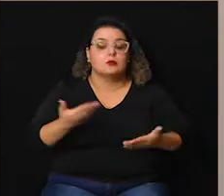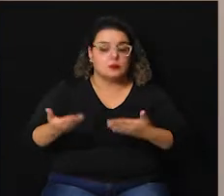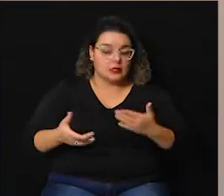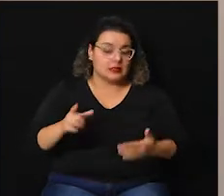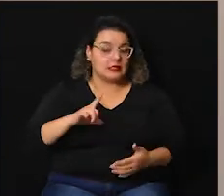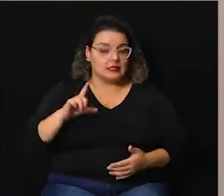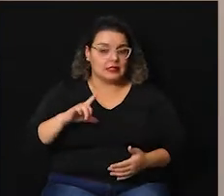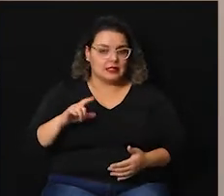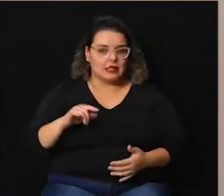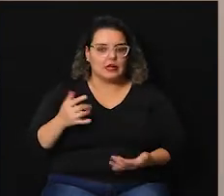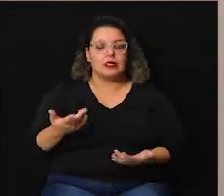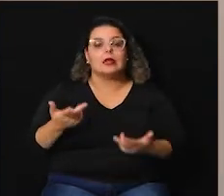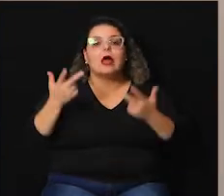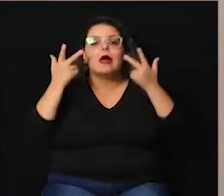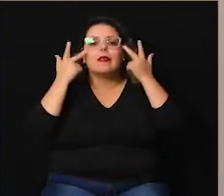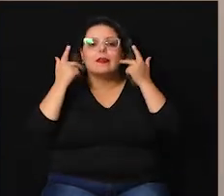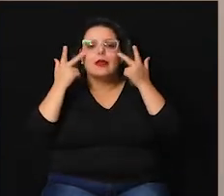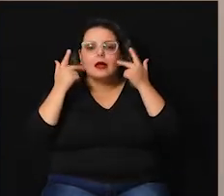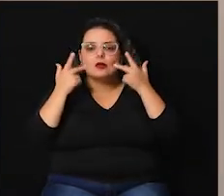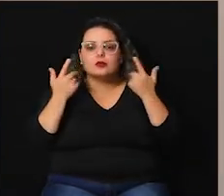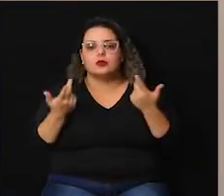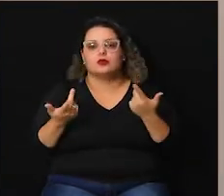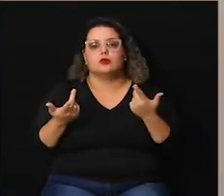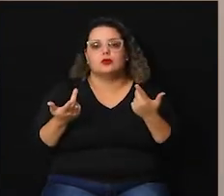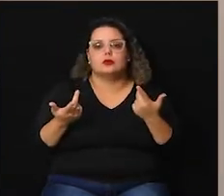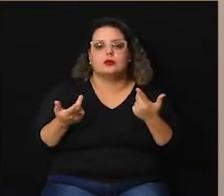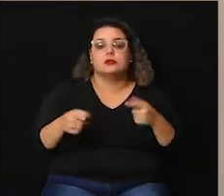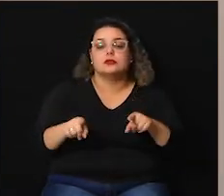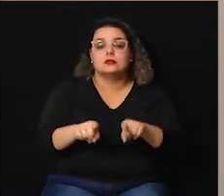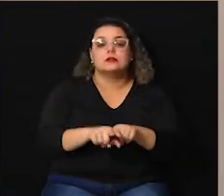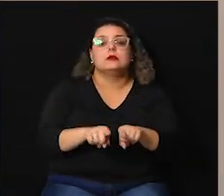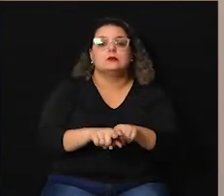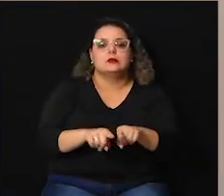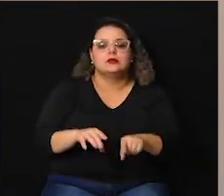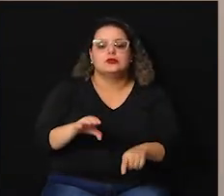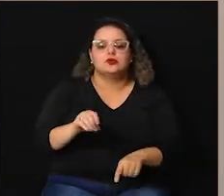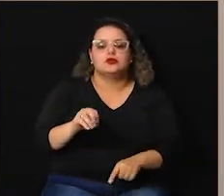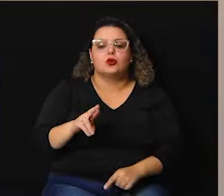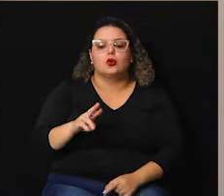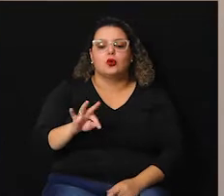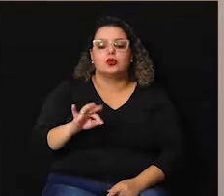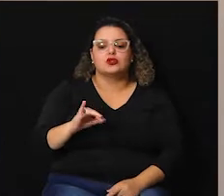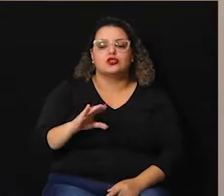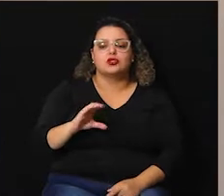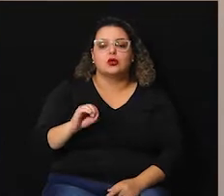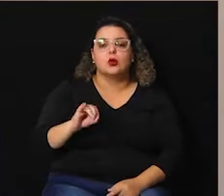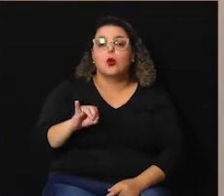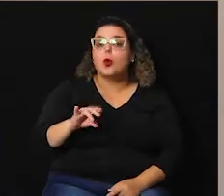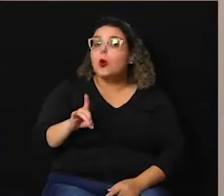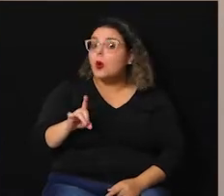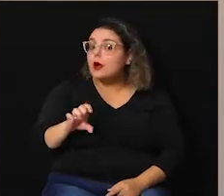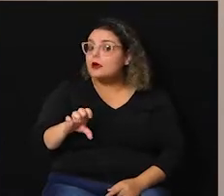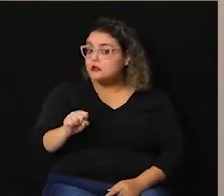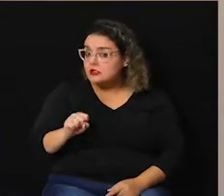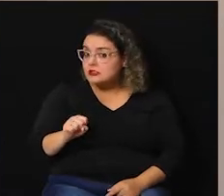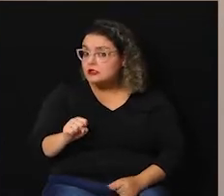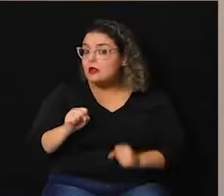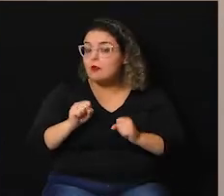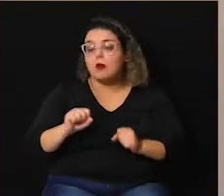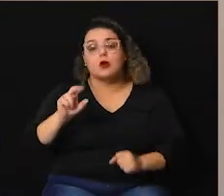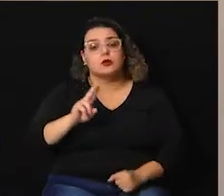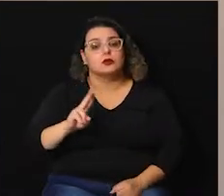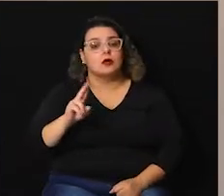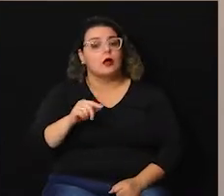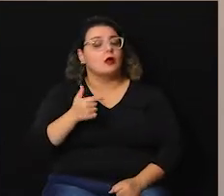substâncias orgânicas, naturais, ou até sintéticas, como no caso dos corticoides, que podem ser utilizadas sem